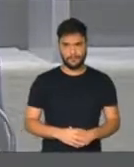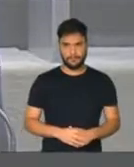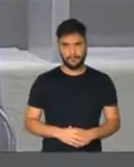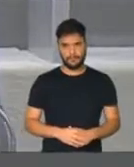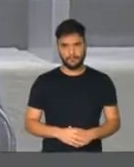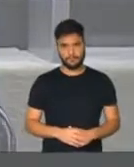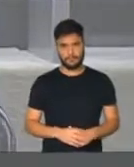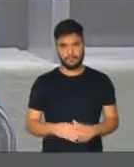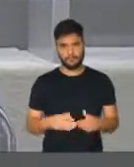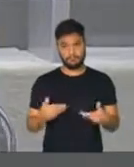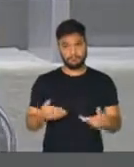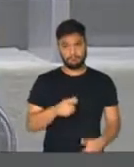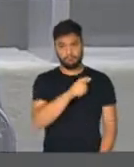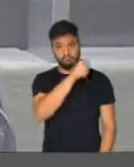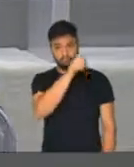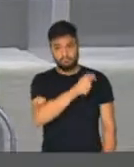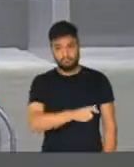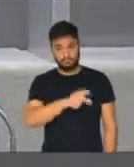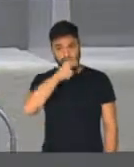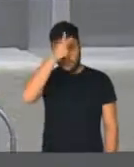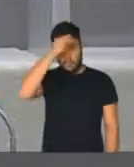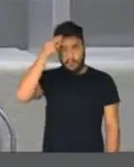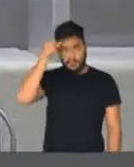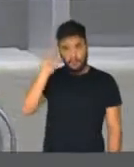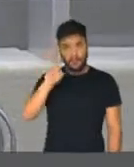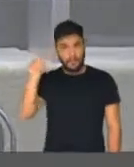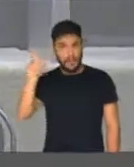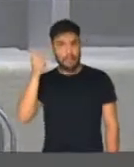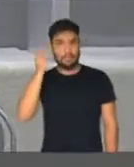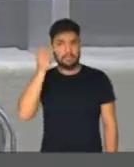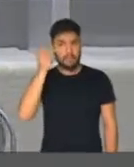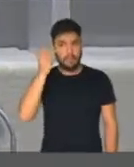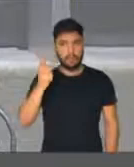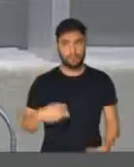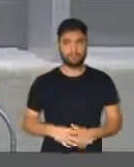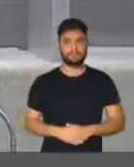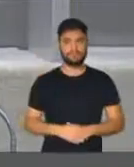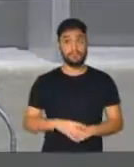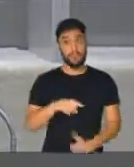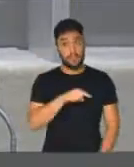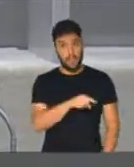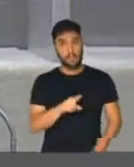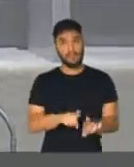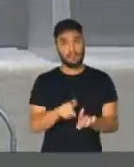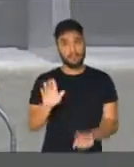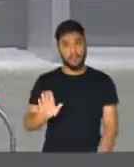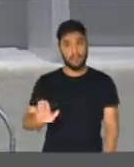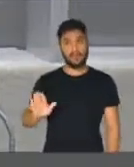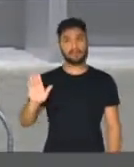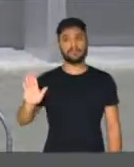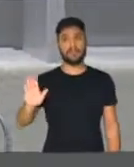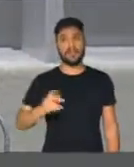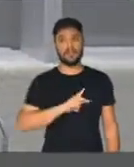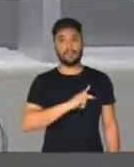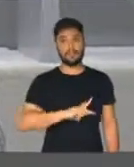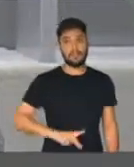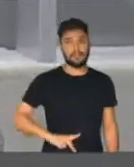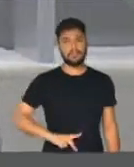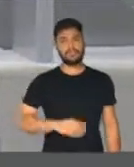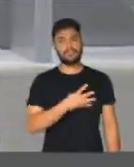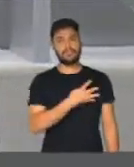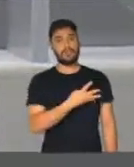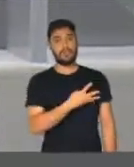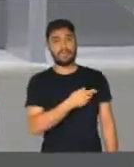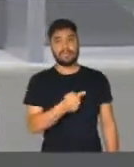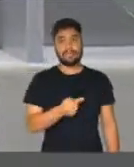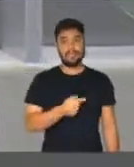o prefeito de São Paulo e candidato à presidência da República com